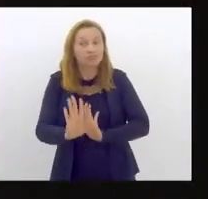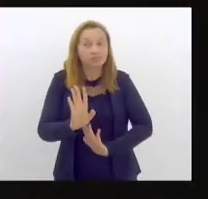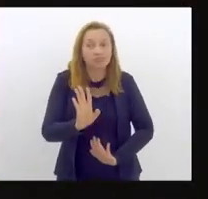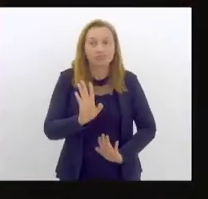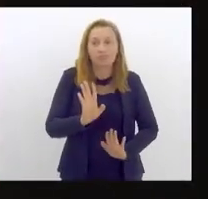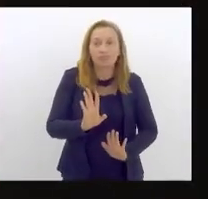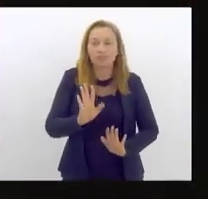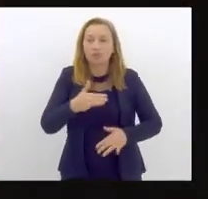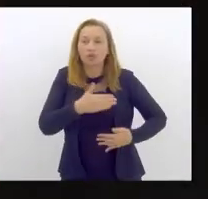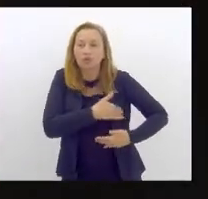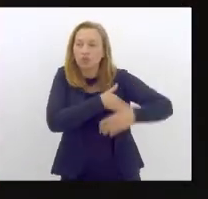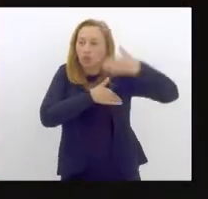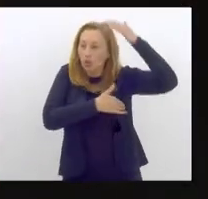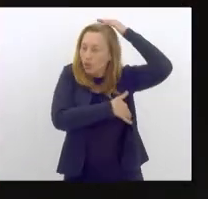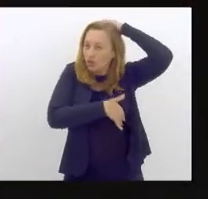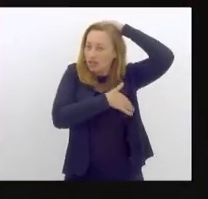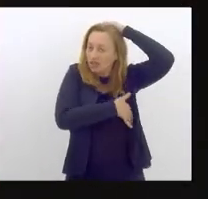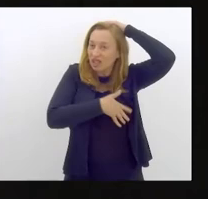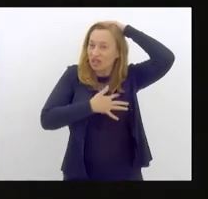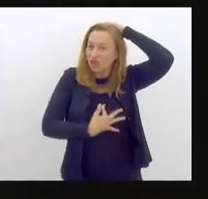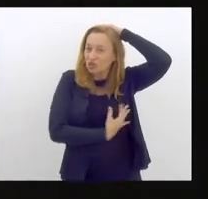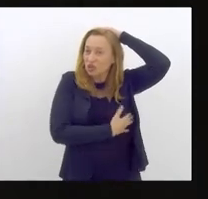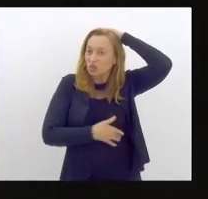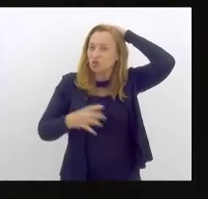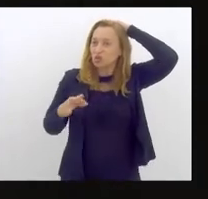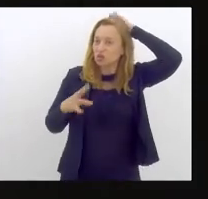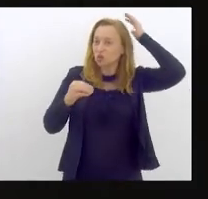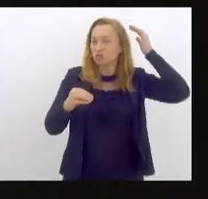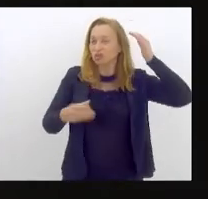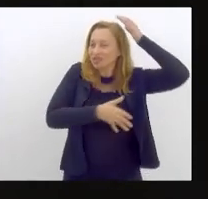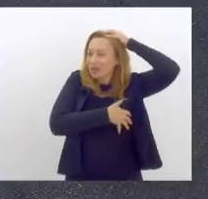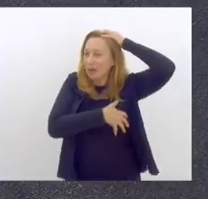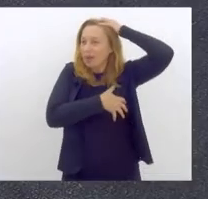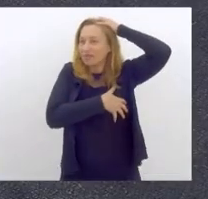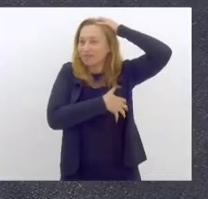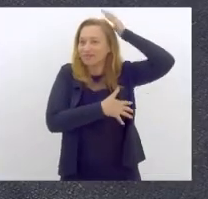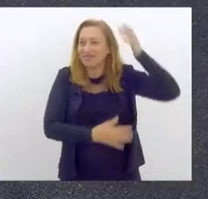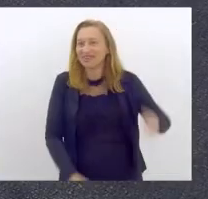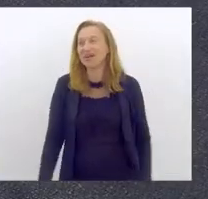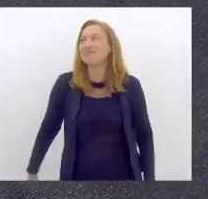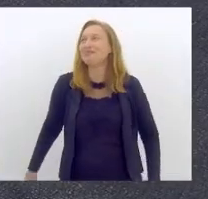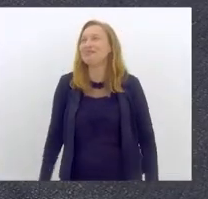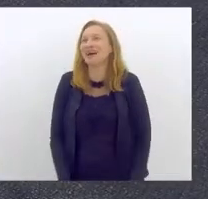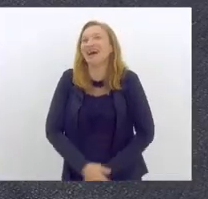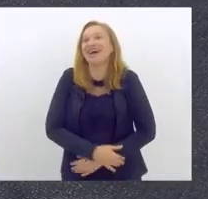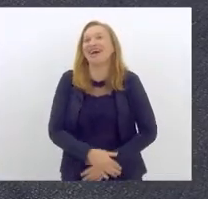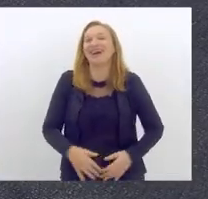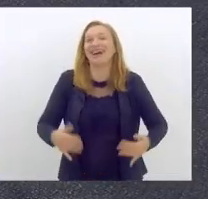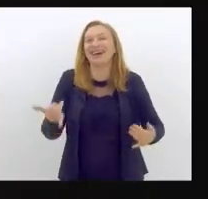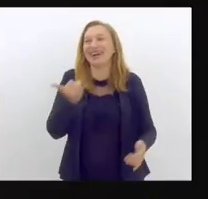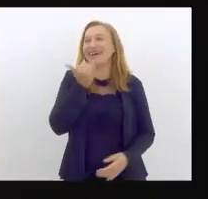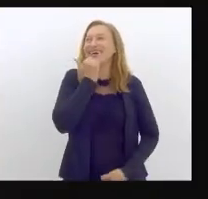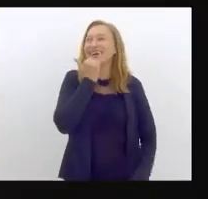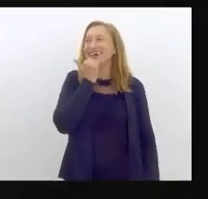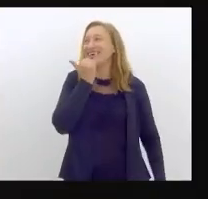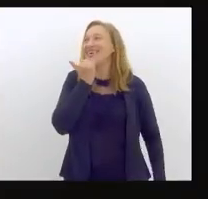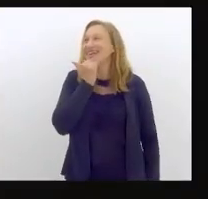o toque que eu dou para você se acalmar gente me desculpa